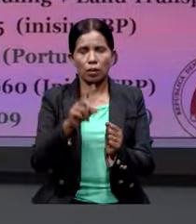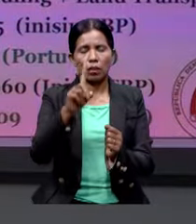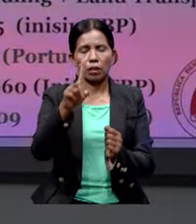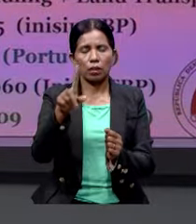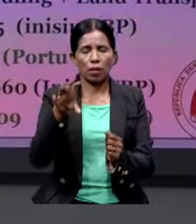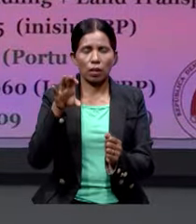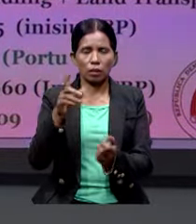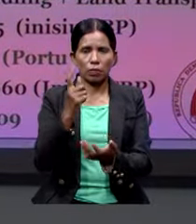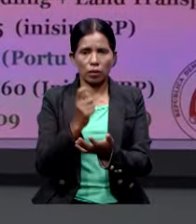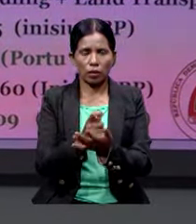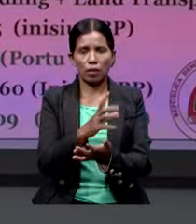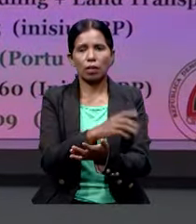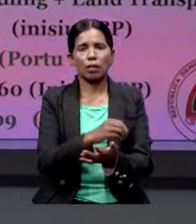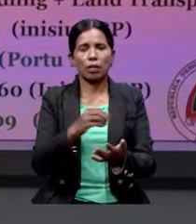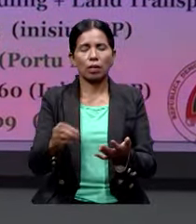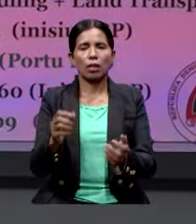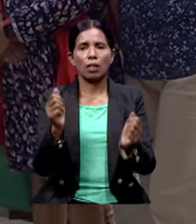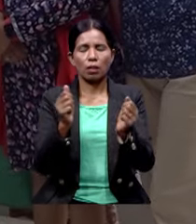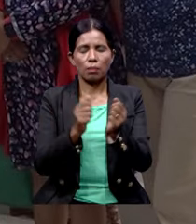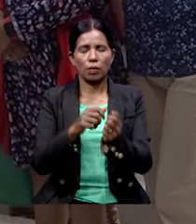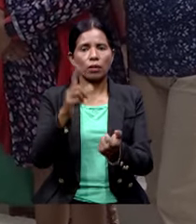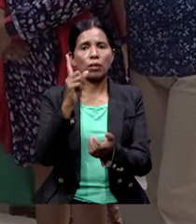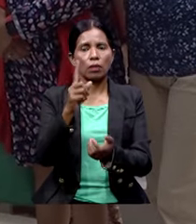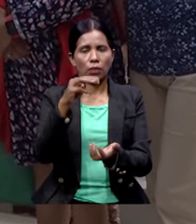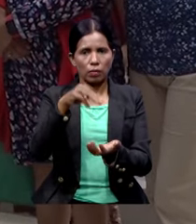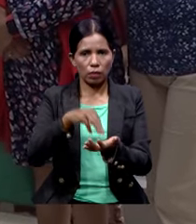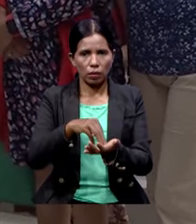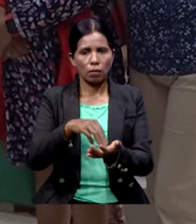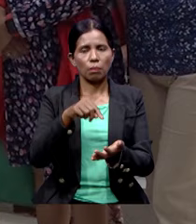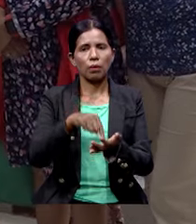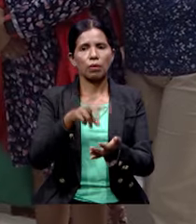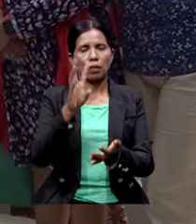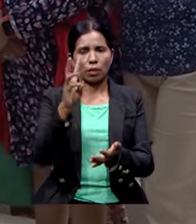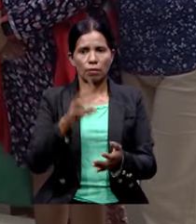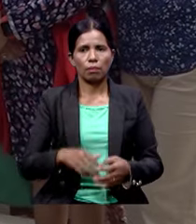tinang ida bele kontribui reseita to tokon ida pontunen. Adriano Verdial, Jaime dos Santos, ZMN.